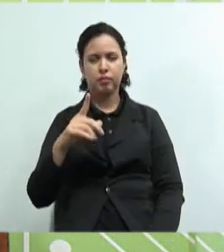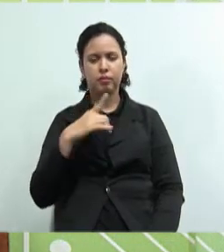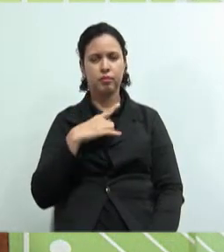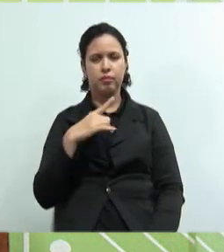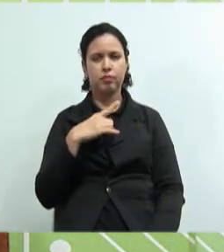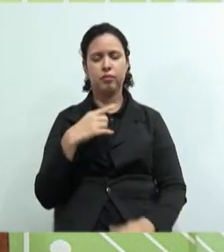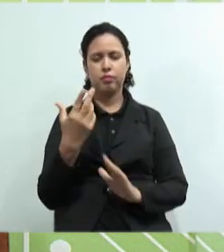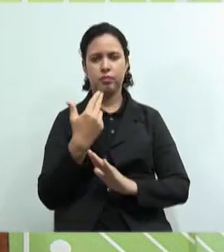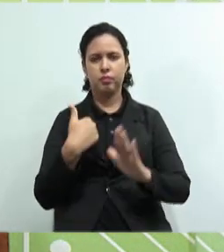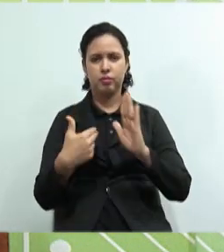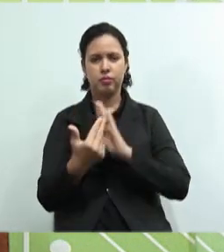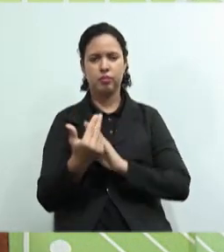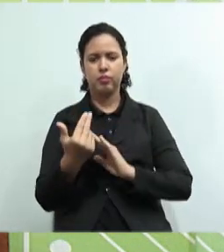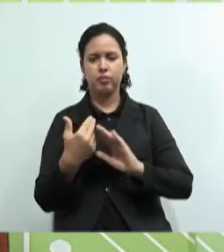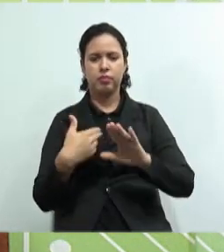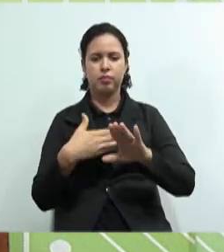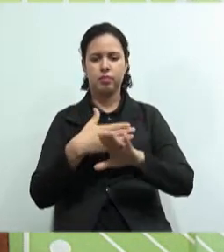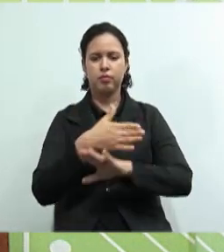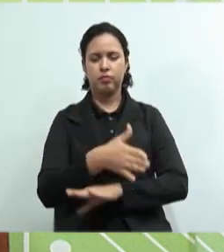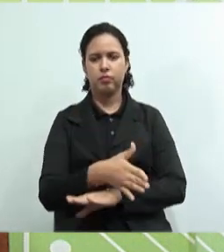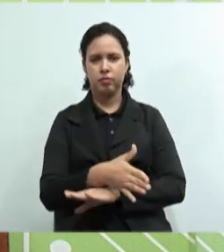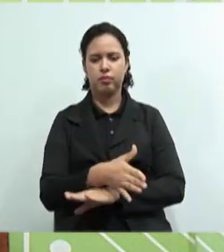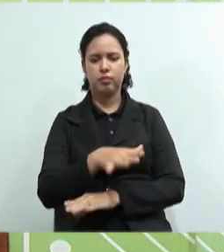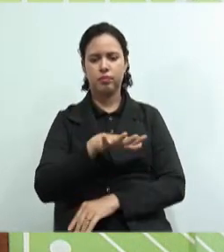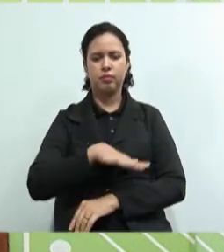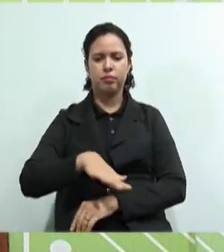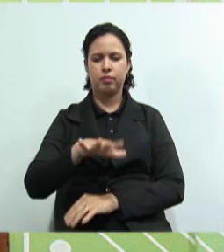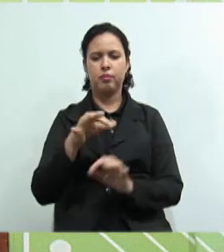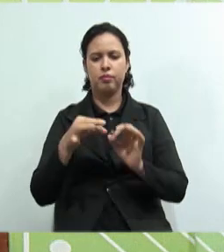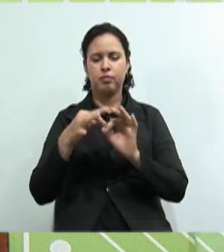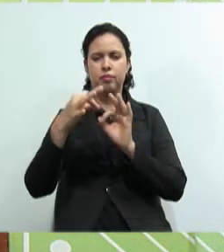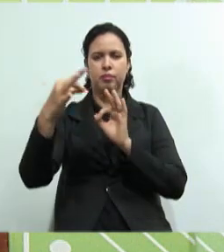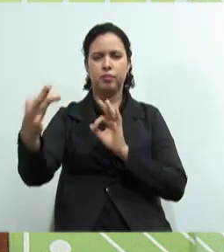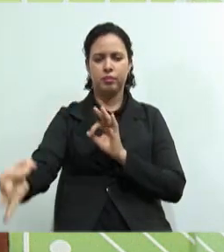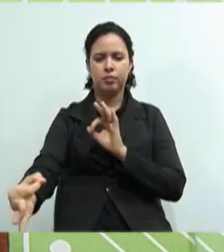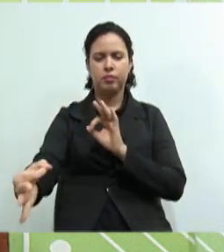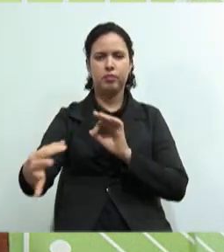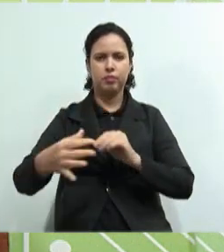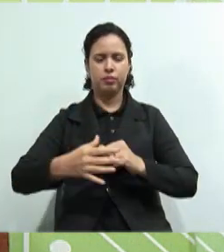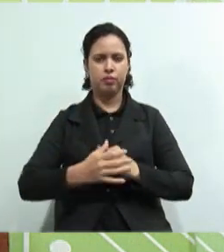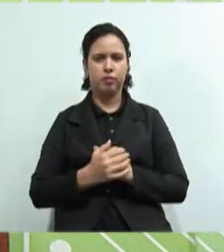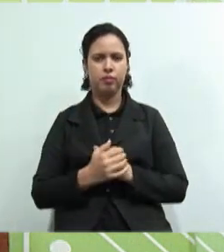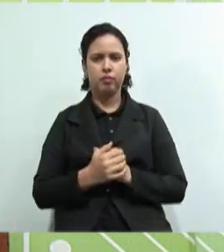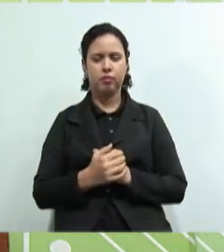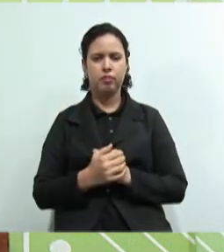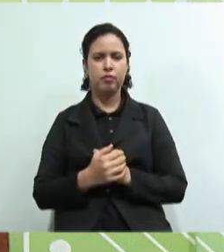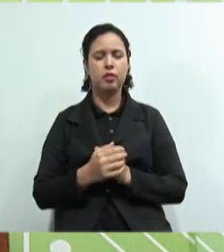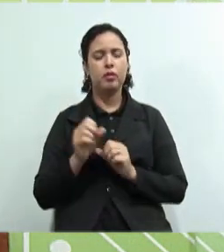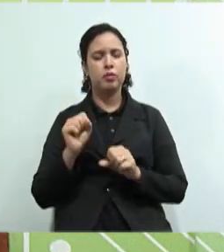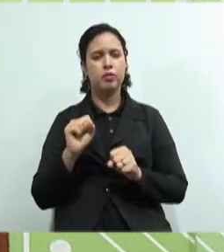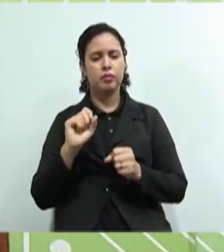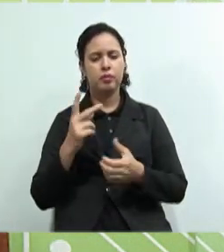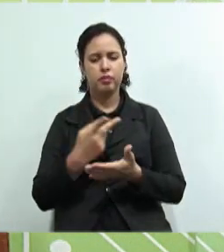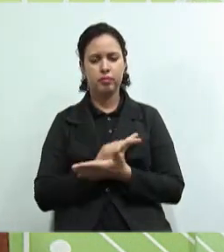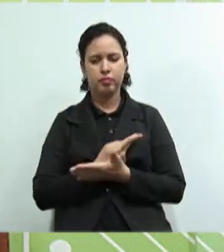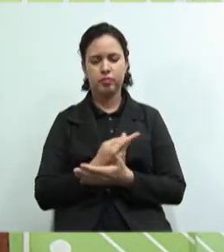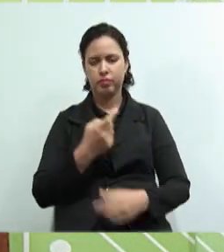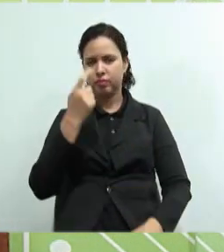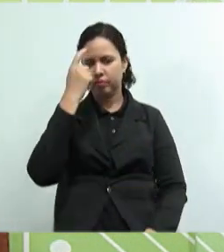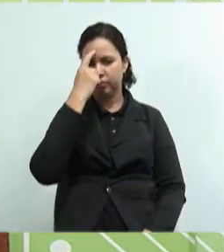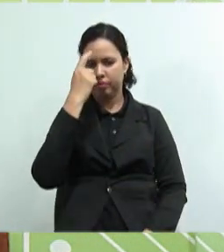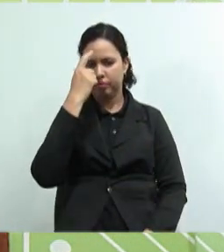para alcançar mercados muito distantes, inclusive mercado internacional, a gente não pode acontecer de pensar